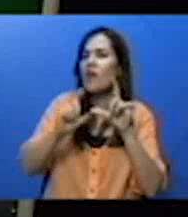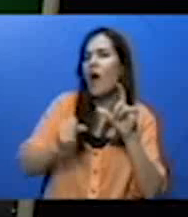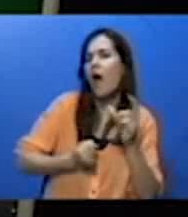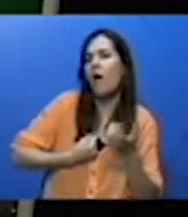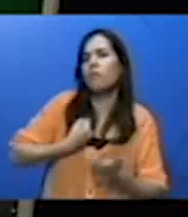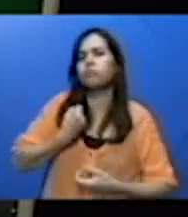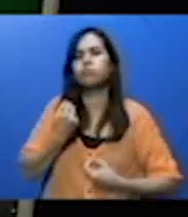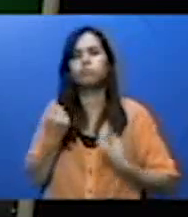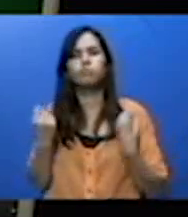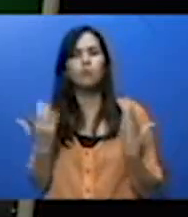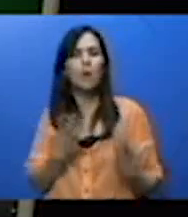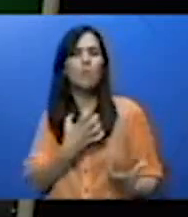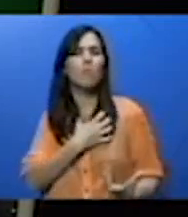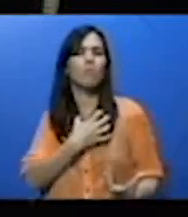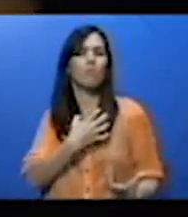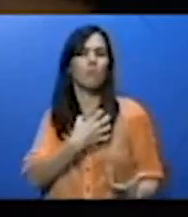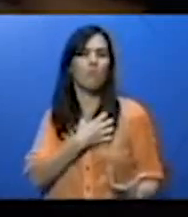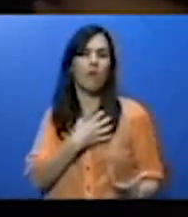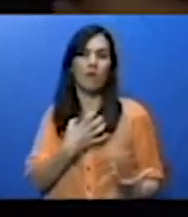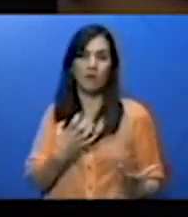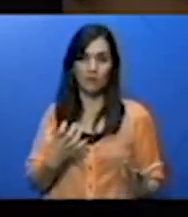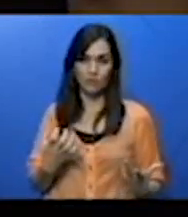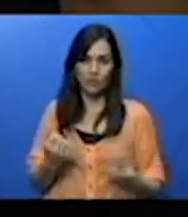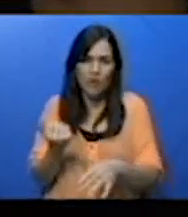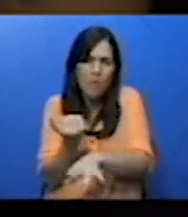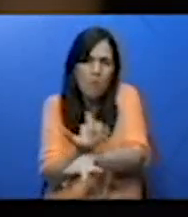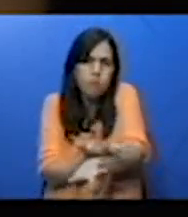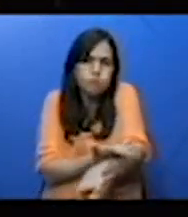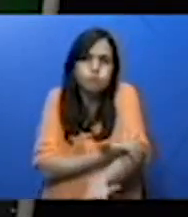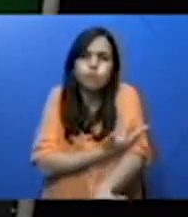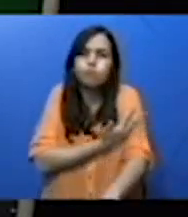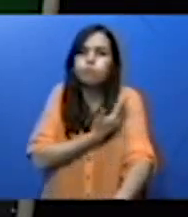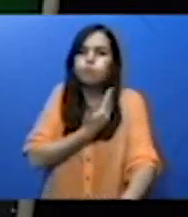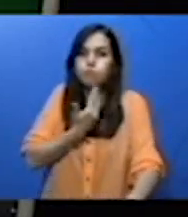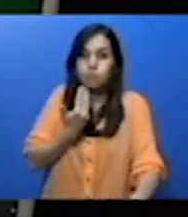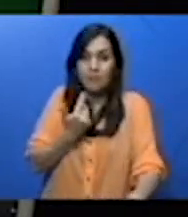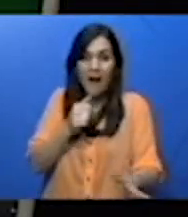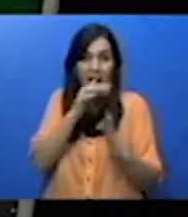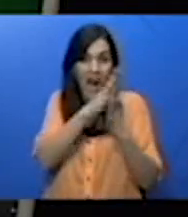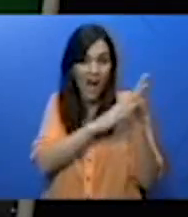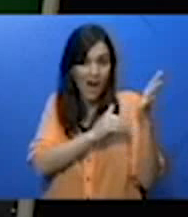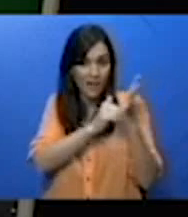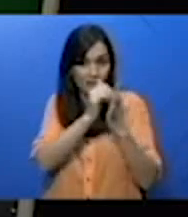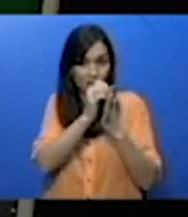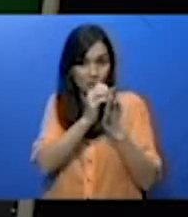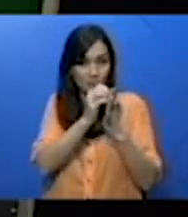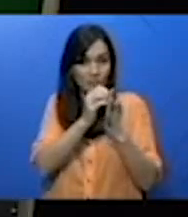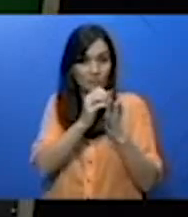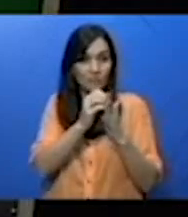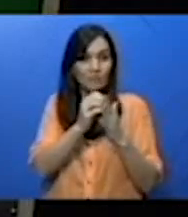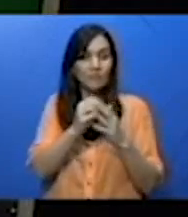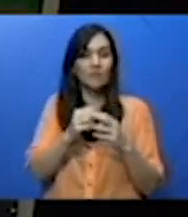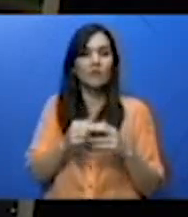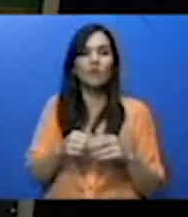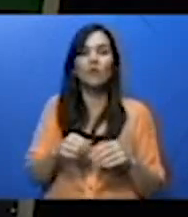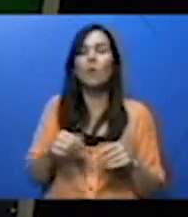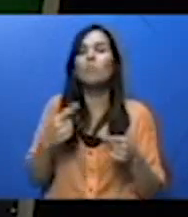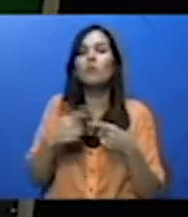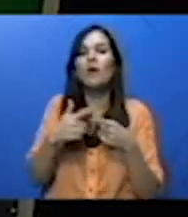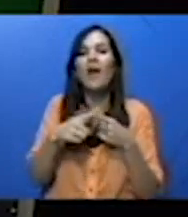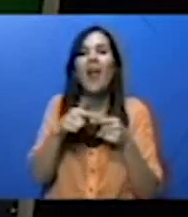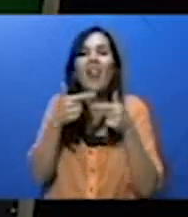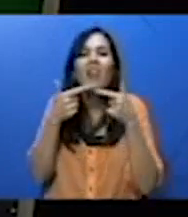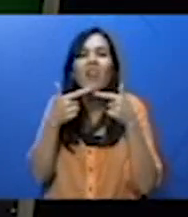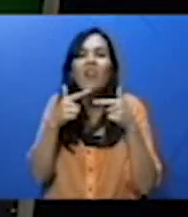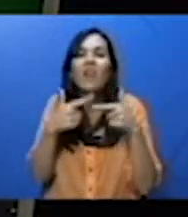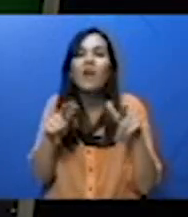passa o sentimento, ela passa a arte, ela passa emoções, tá? Por meio de uma linguagem.